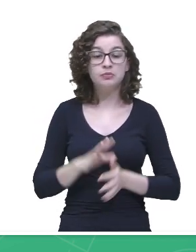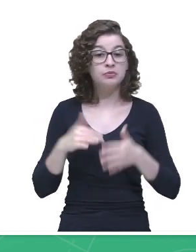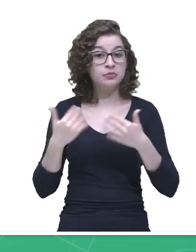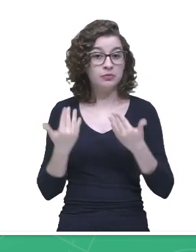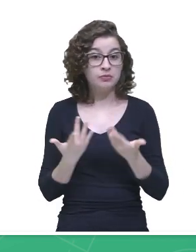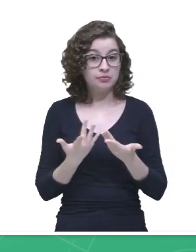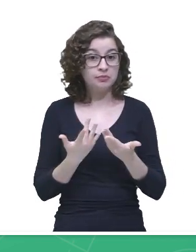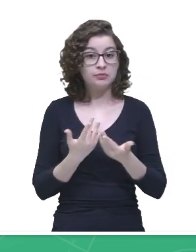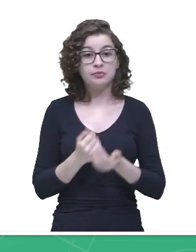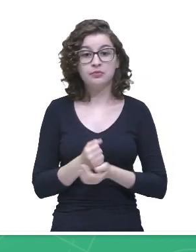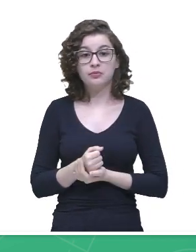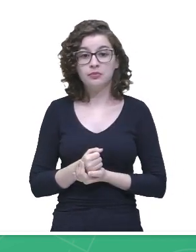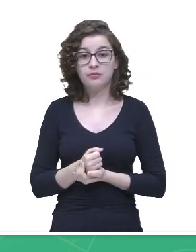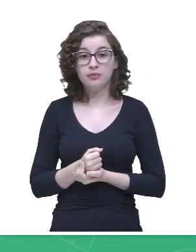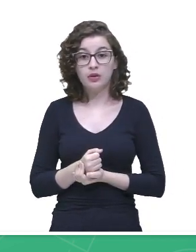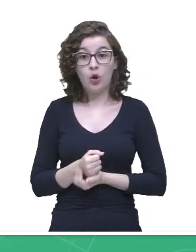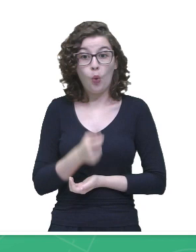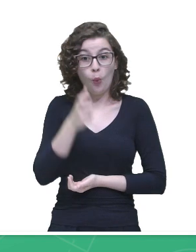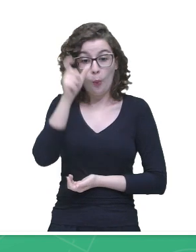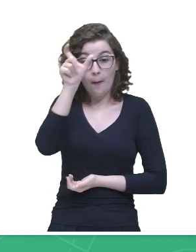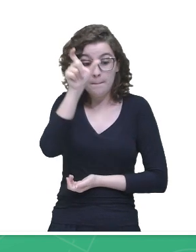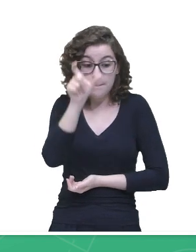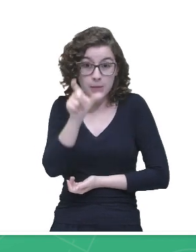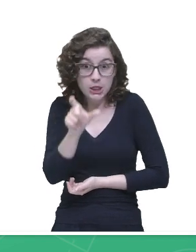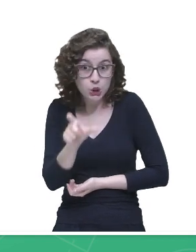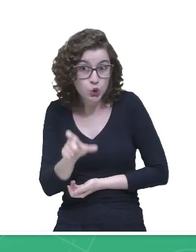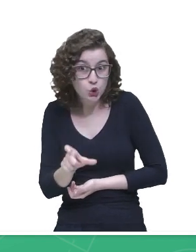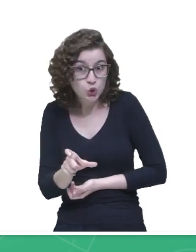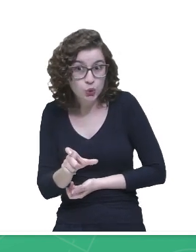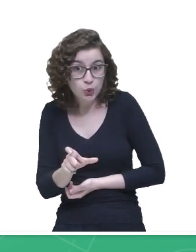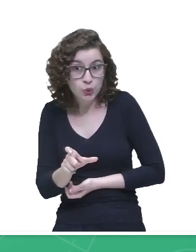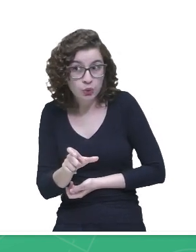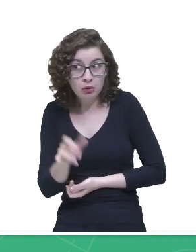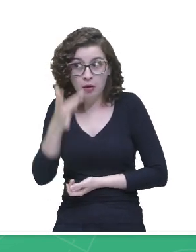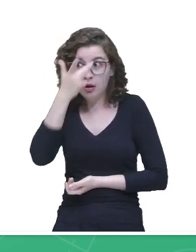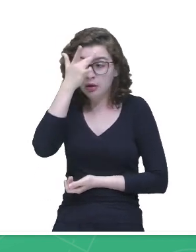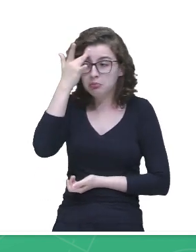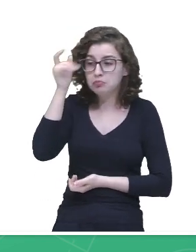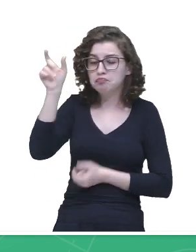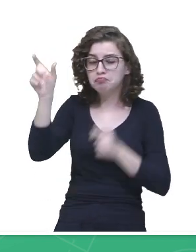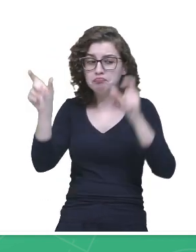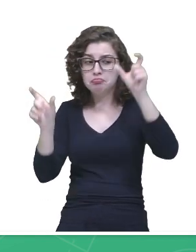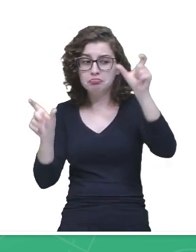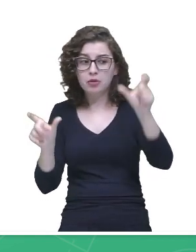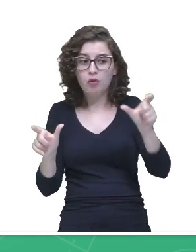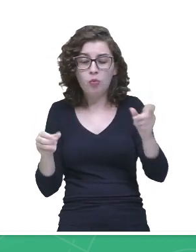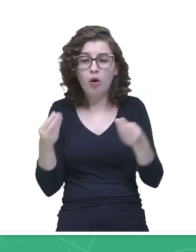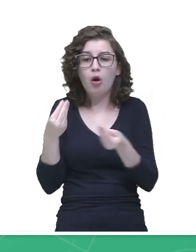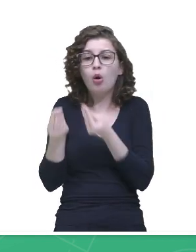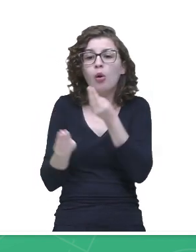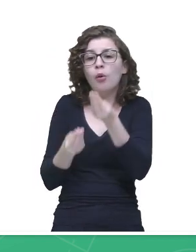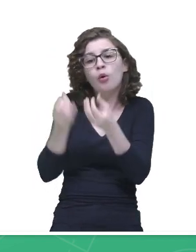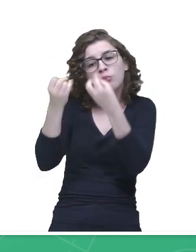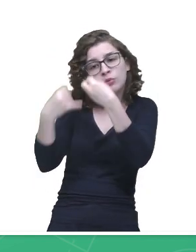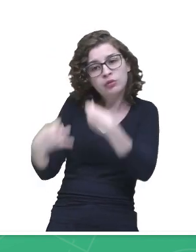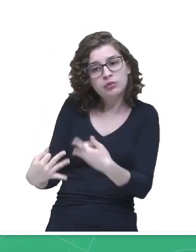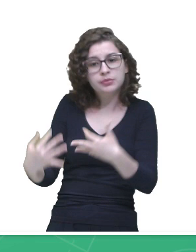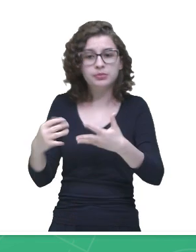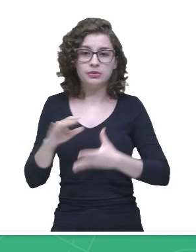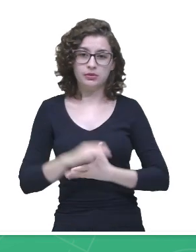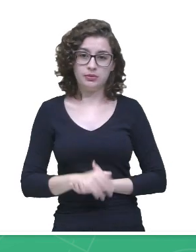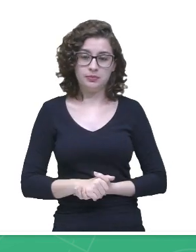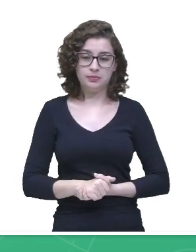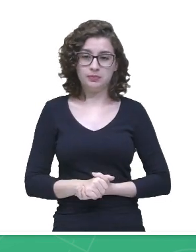com quem está utilizando, com quem está falando. Está utilizando esse tempo verbal que é o falante